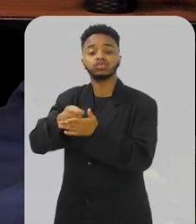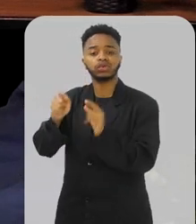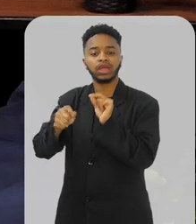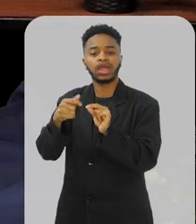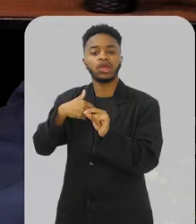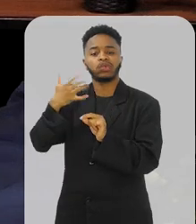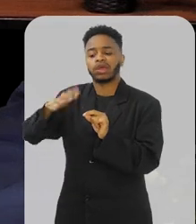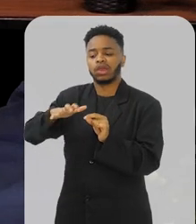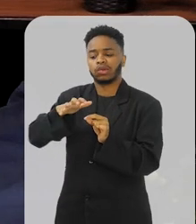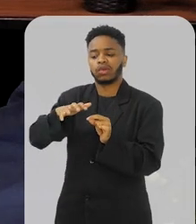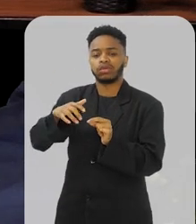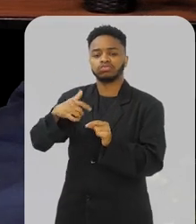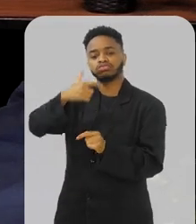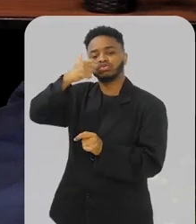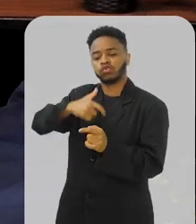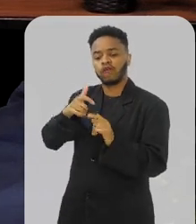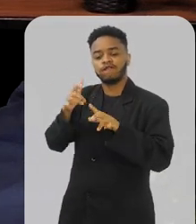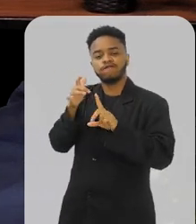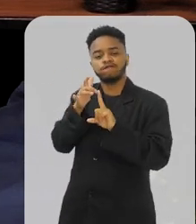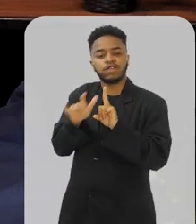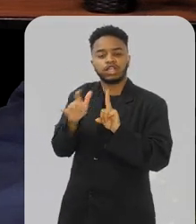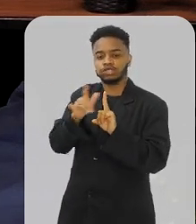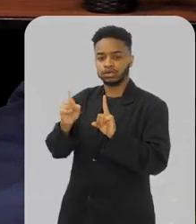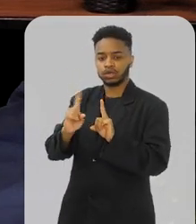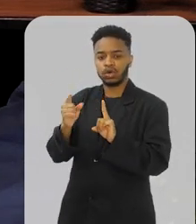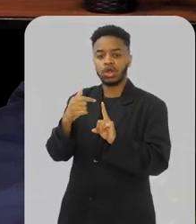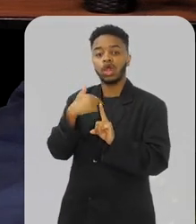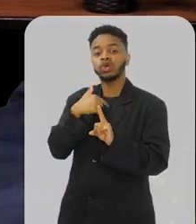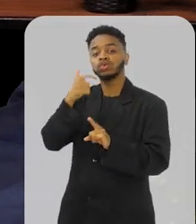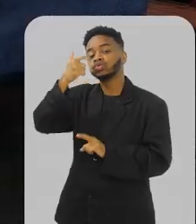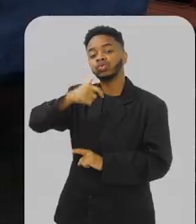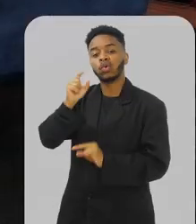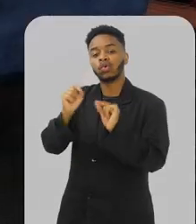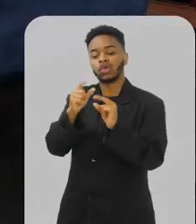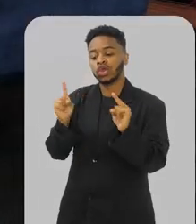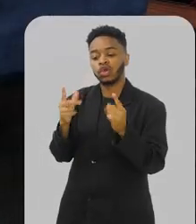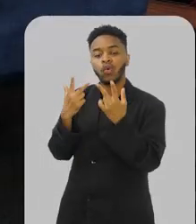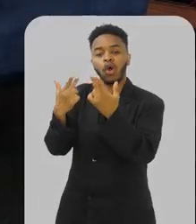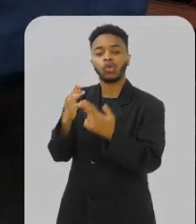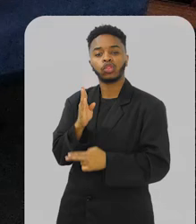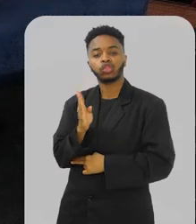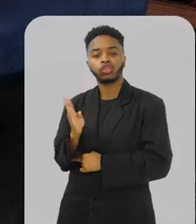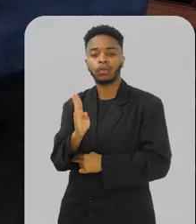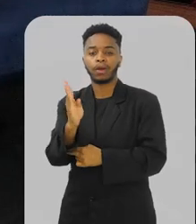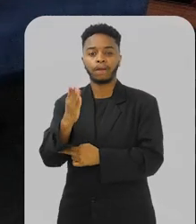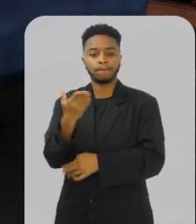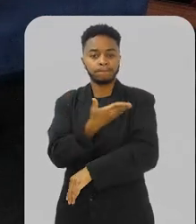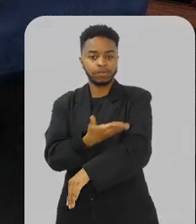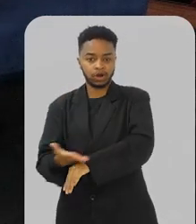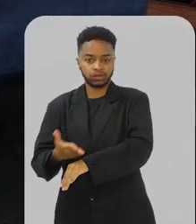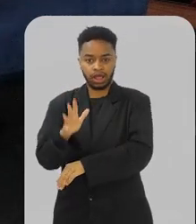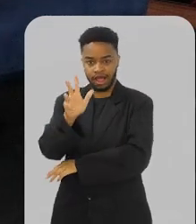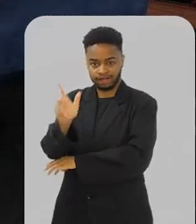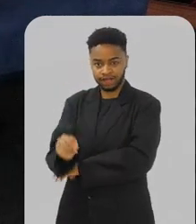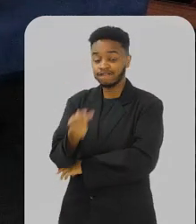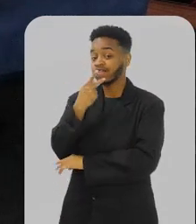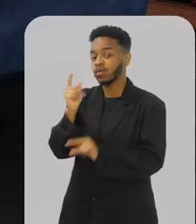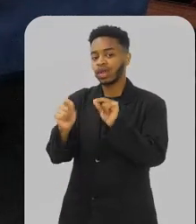vítima do mundo. Decidi ser tubarão branco africano, que dizem que é o mamífero mais voraz da